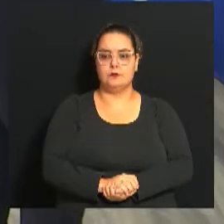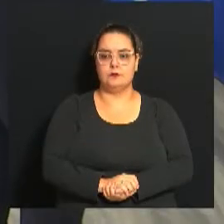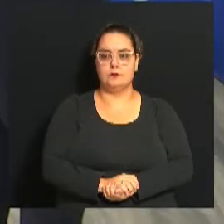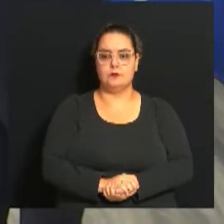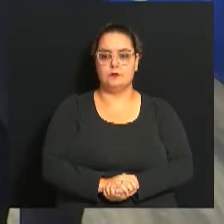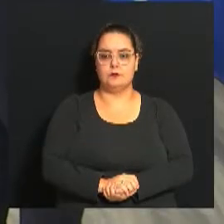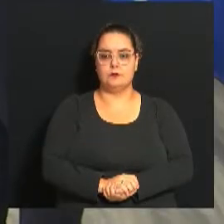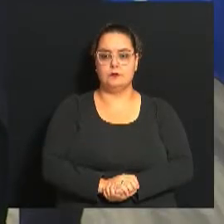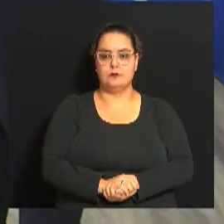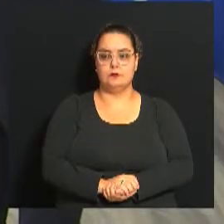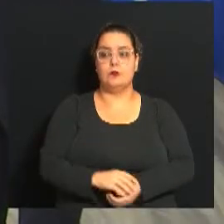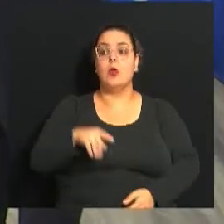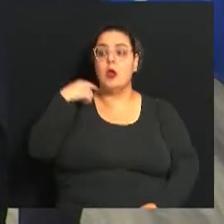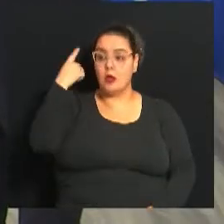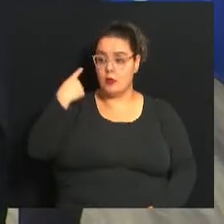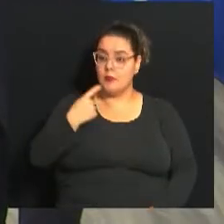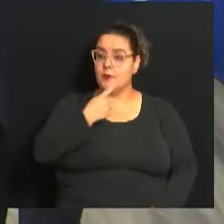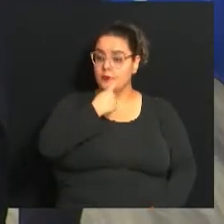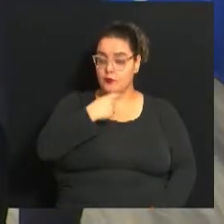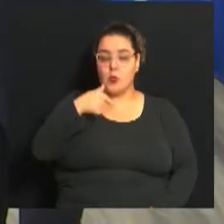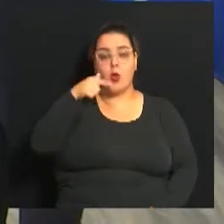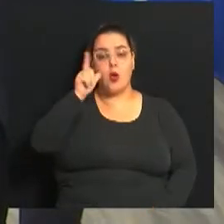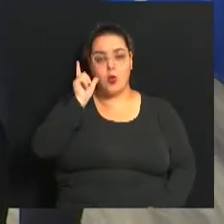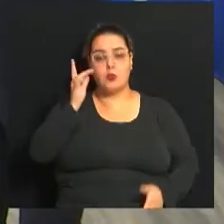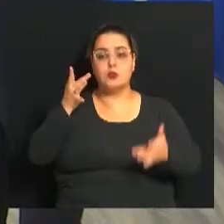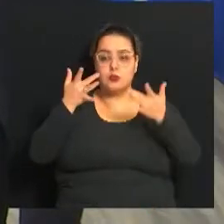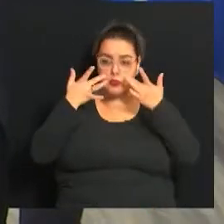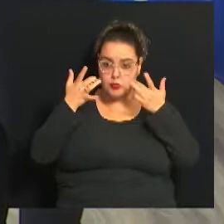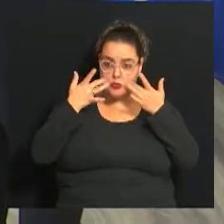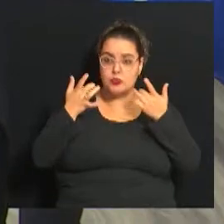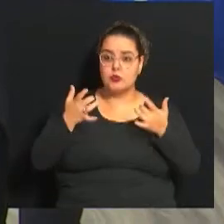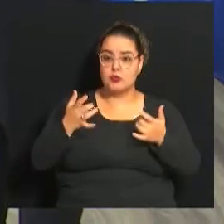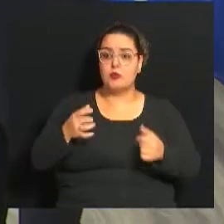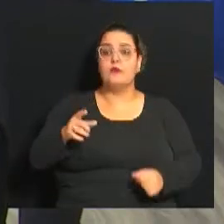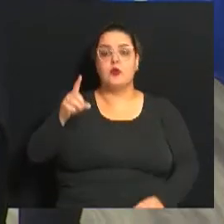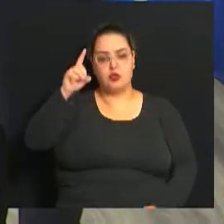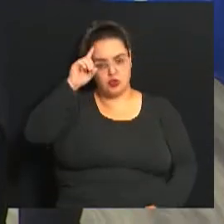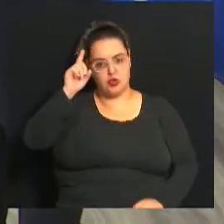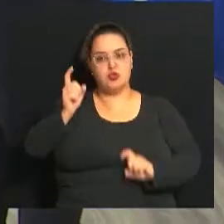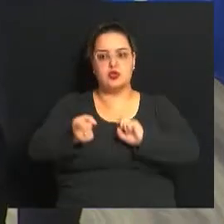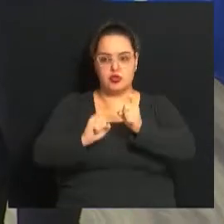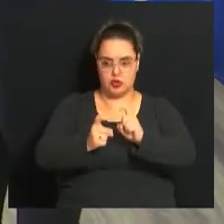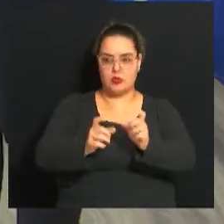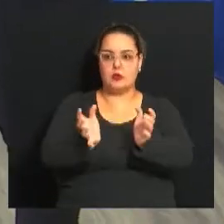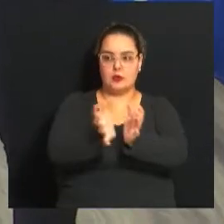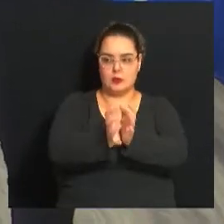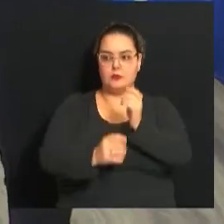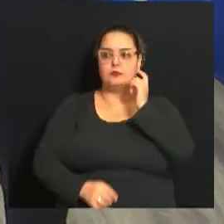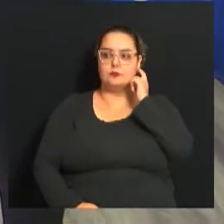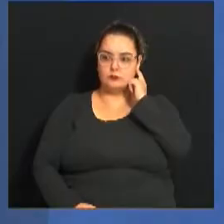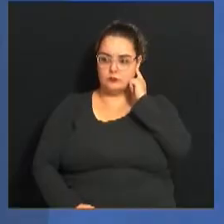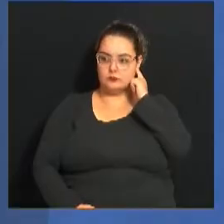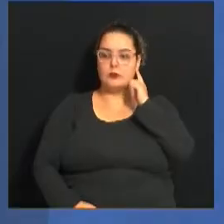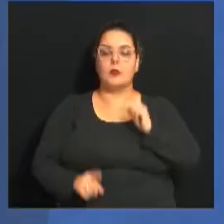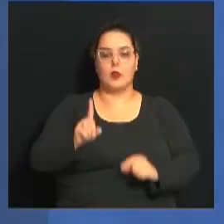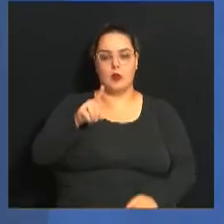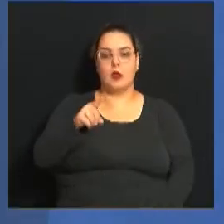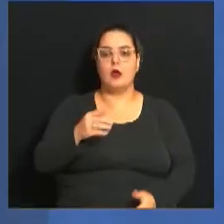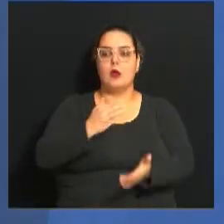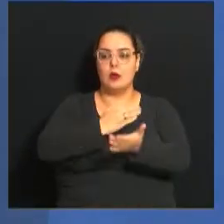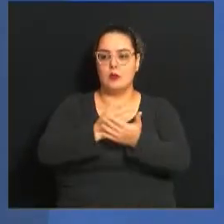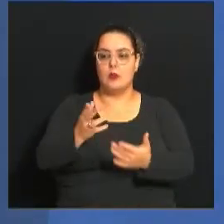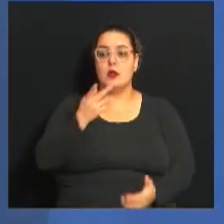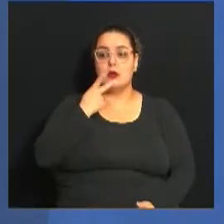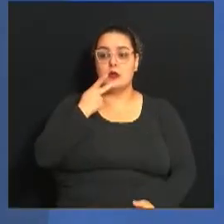Em Mirna Abreu, ontem no Teatro Bento Quirino, foi dia de reunião de comissão. E a gente começa falando da